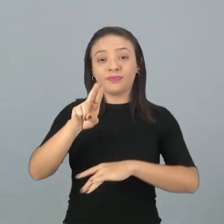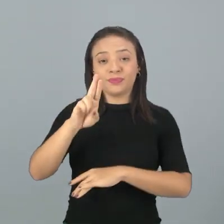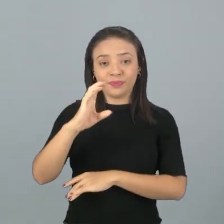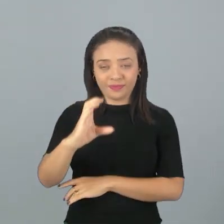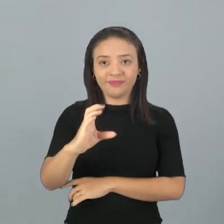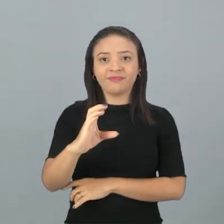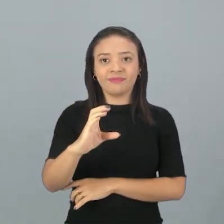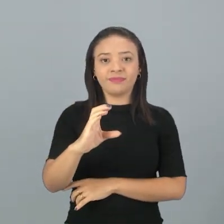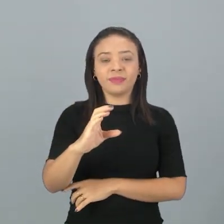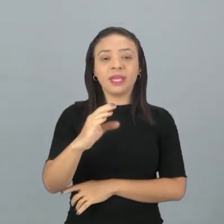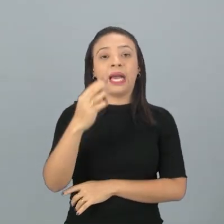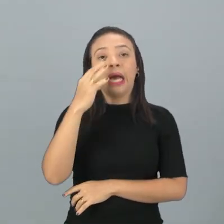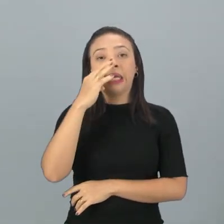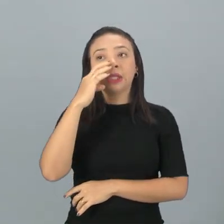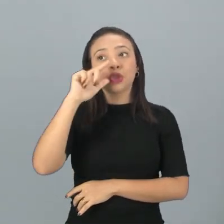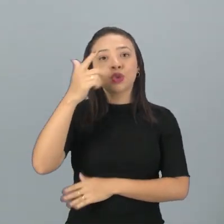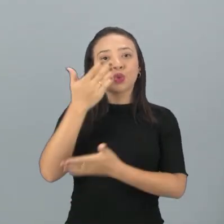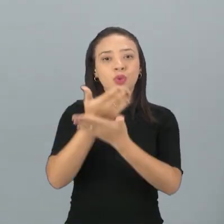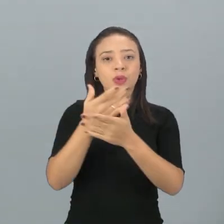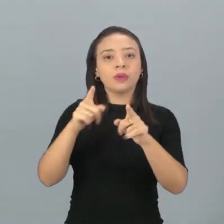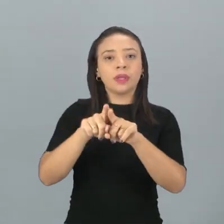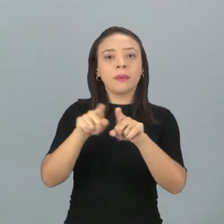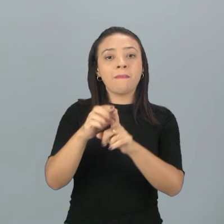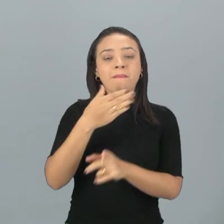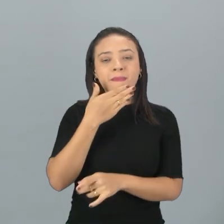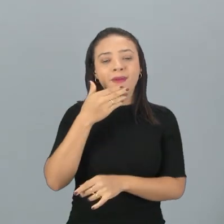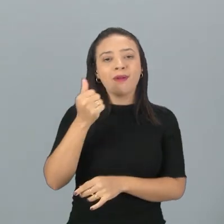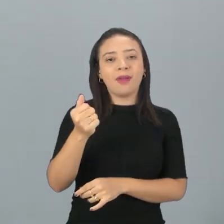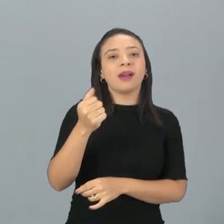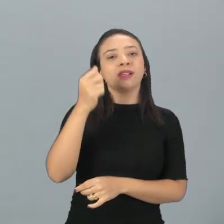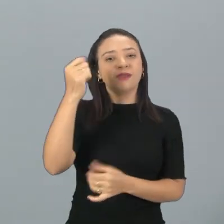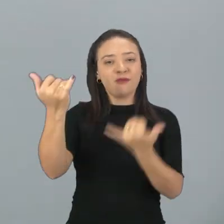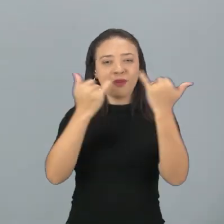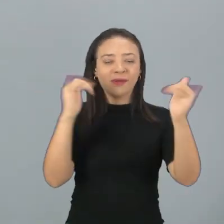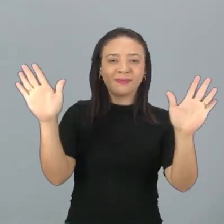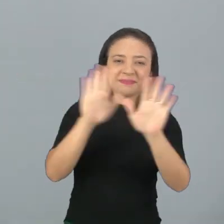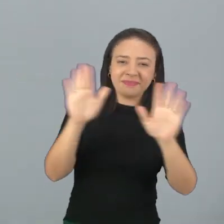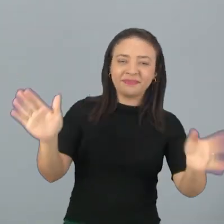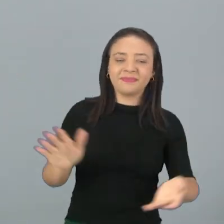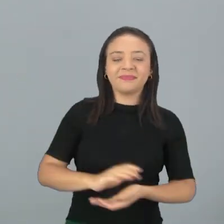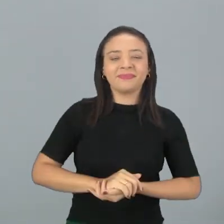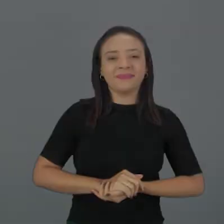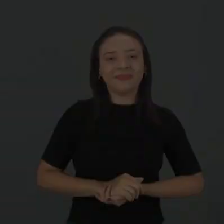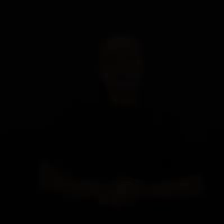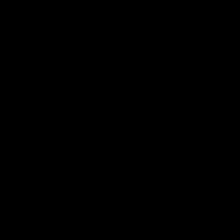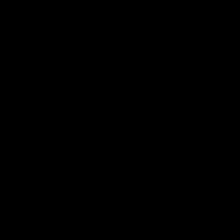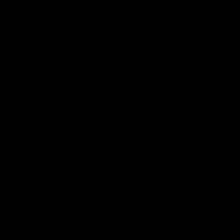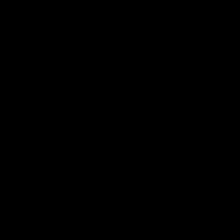plataforma Eduque para assistir outras aulas e reforçar o conhecimento, ok? See you next class!